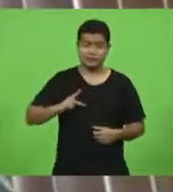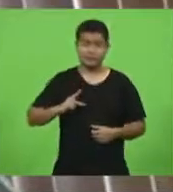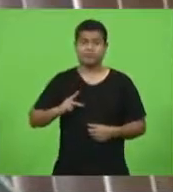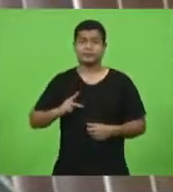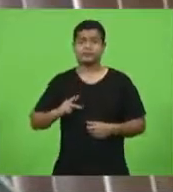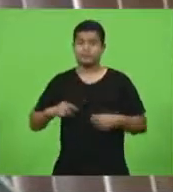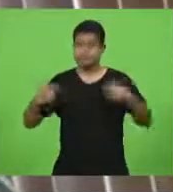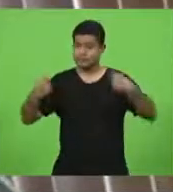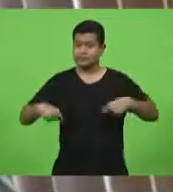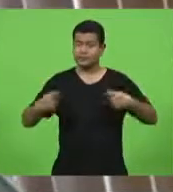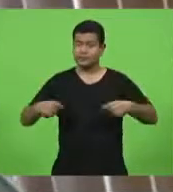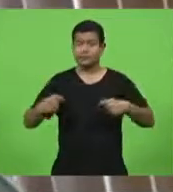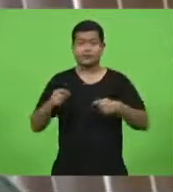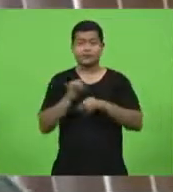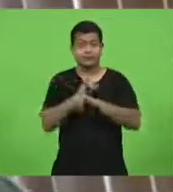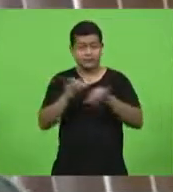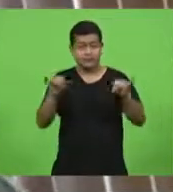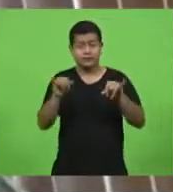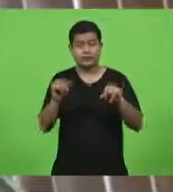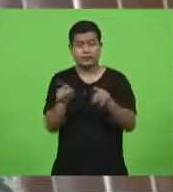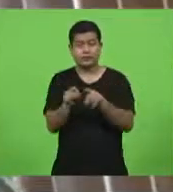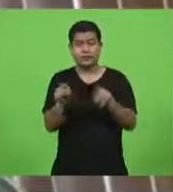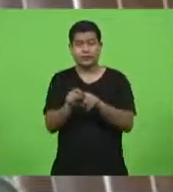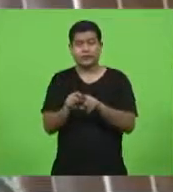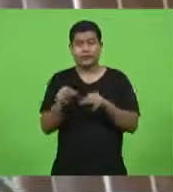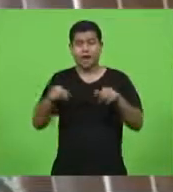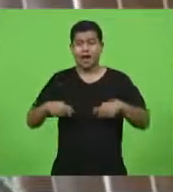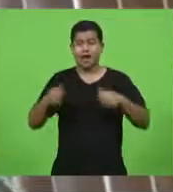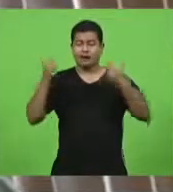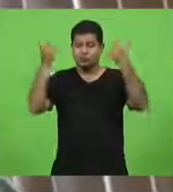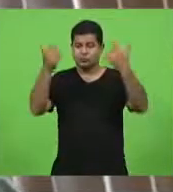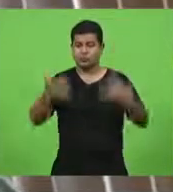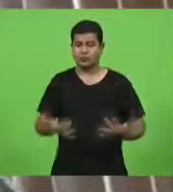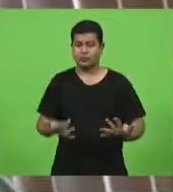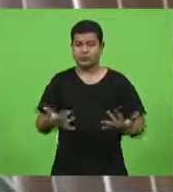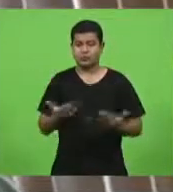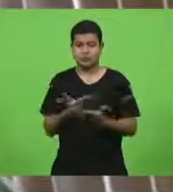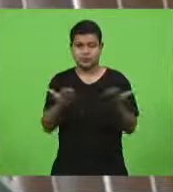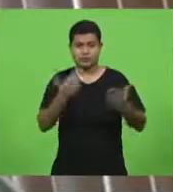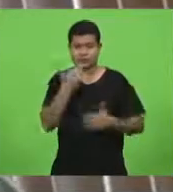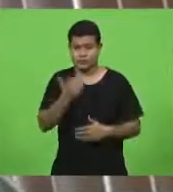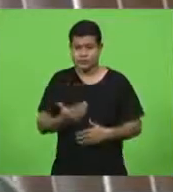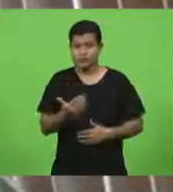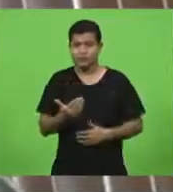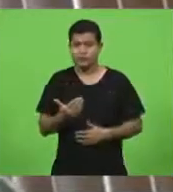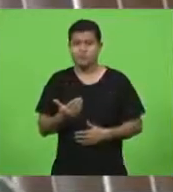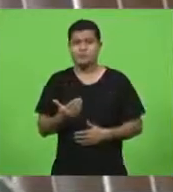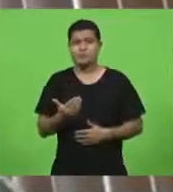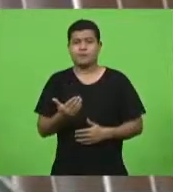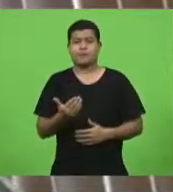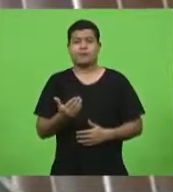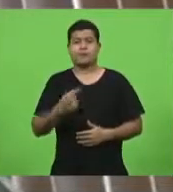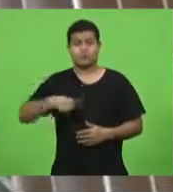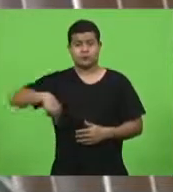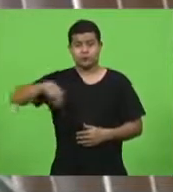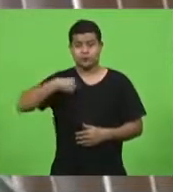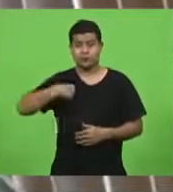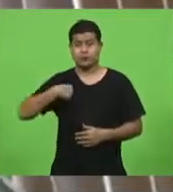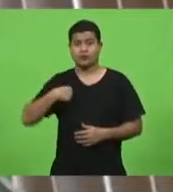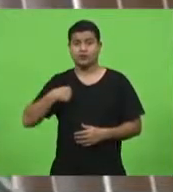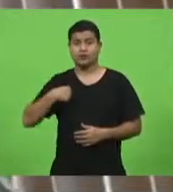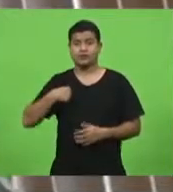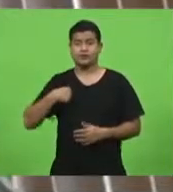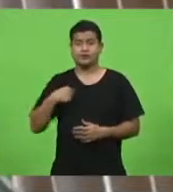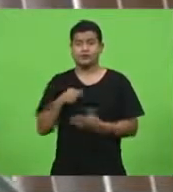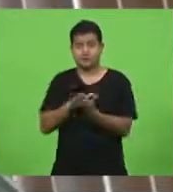que perante a esses esclarecimentos solicitados pelos nobres deputados, né, nós remetemos um expediente para a